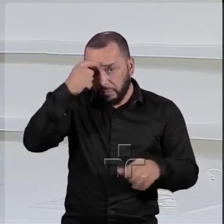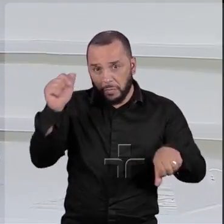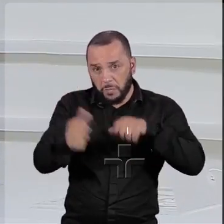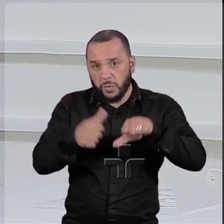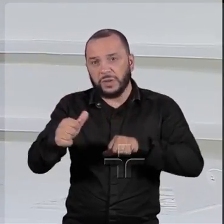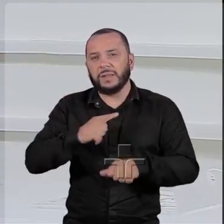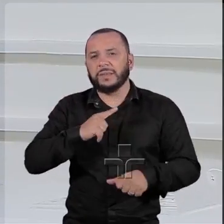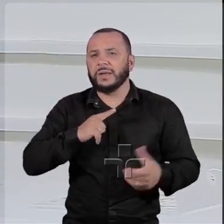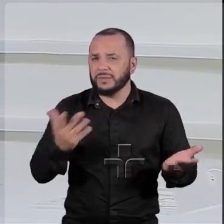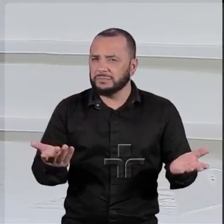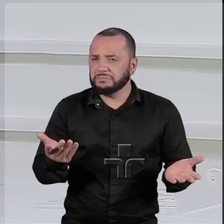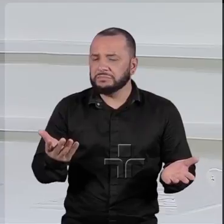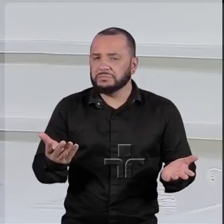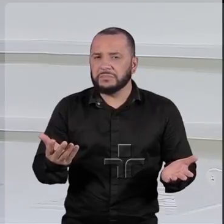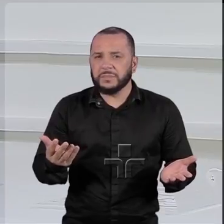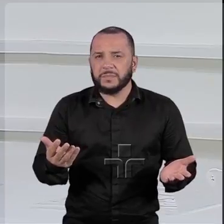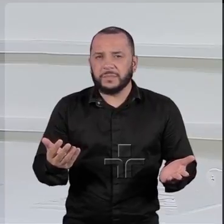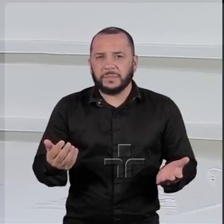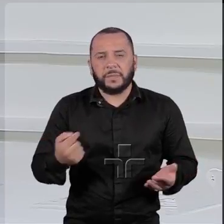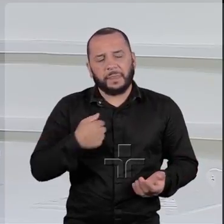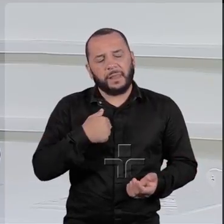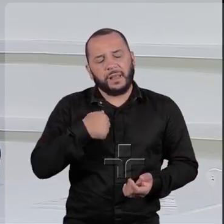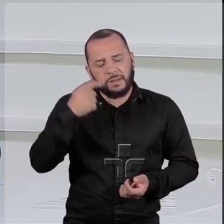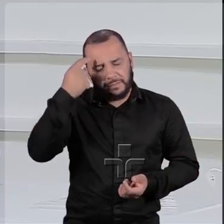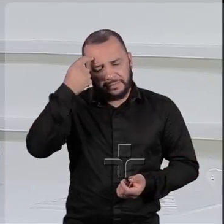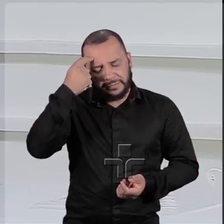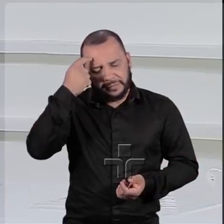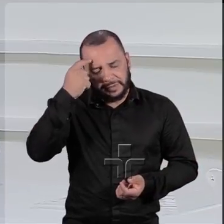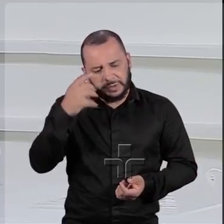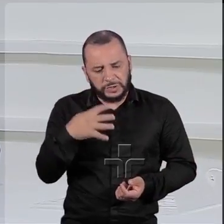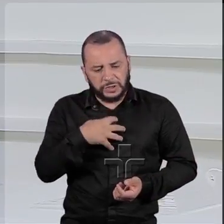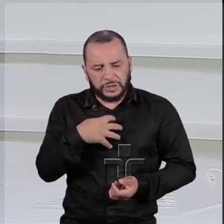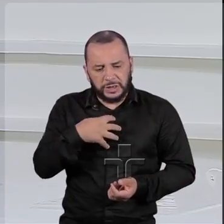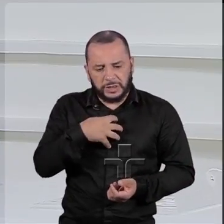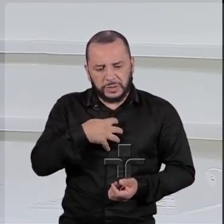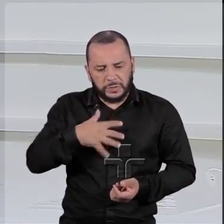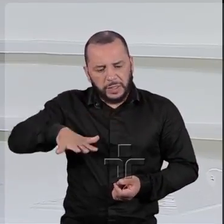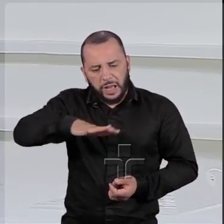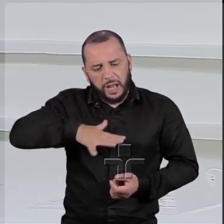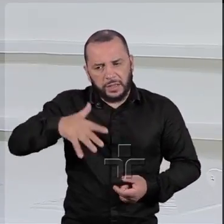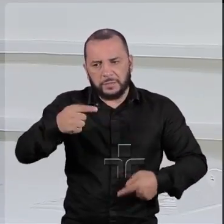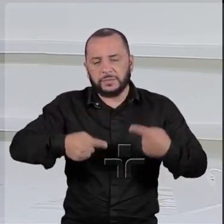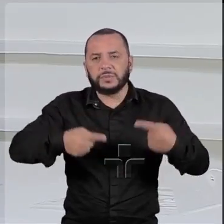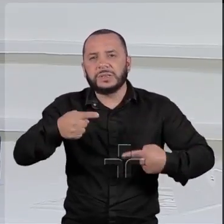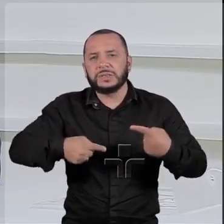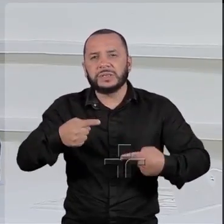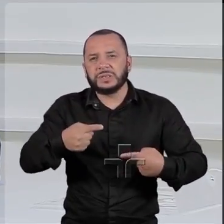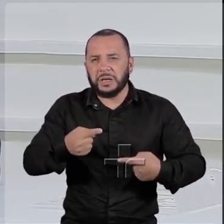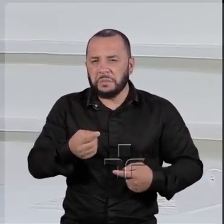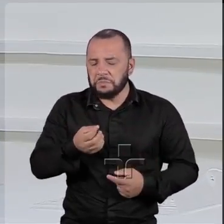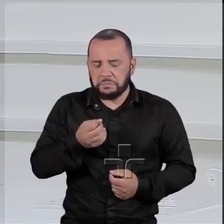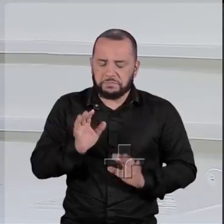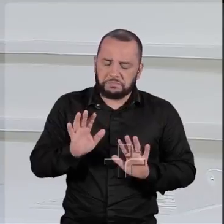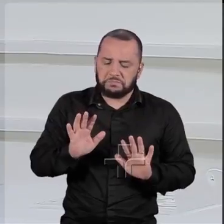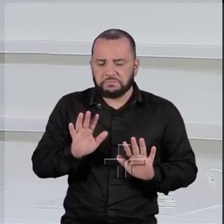Então, eu temo que as condições políticas não estejam bem